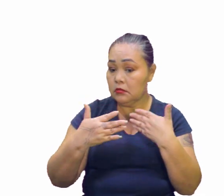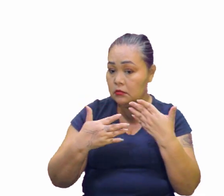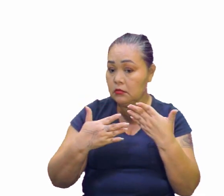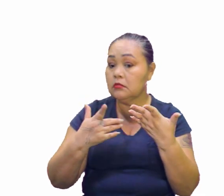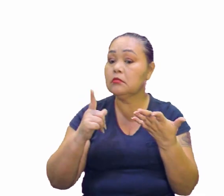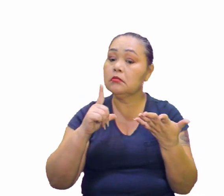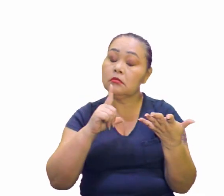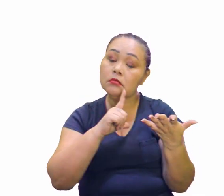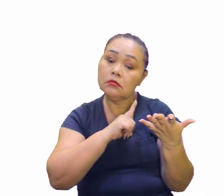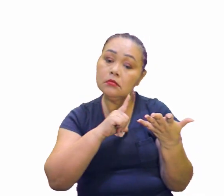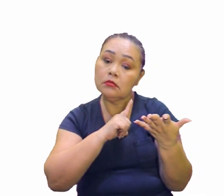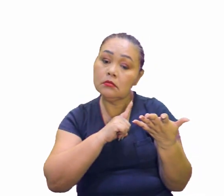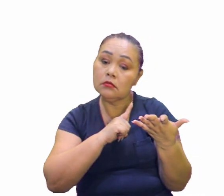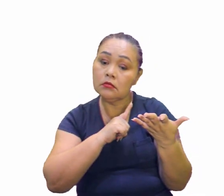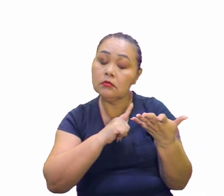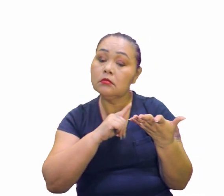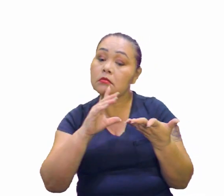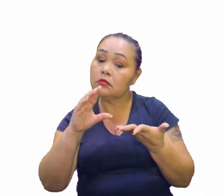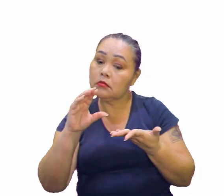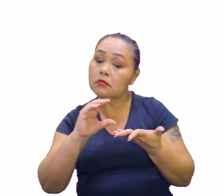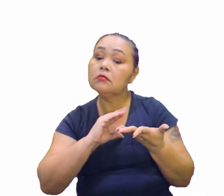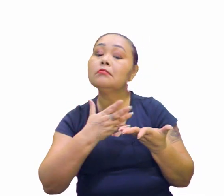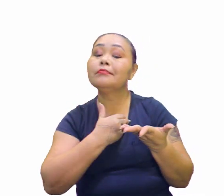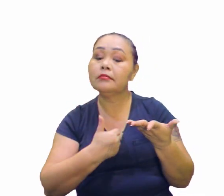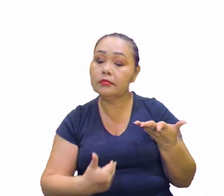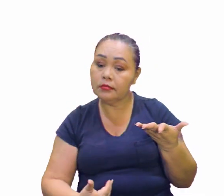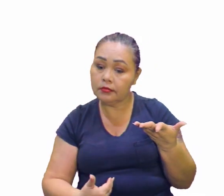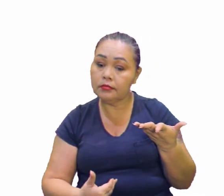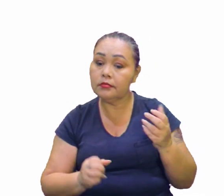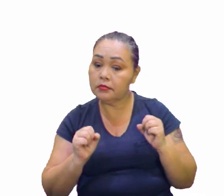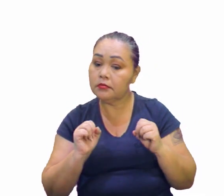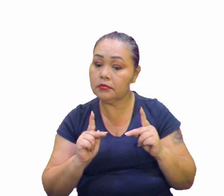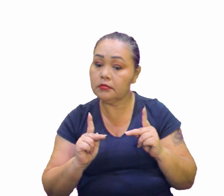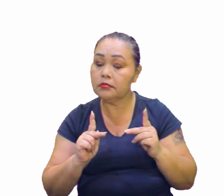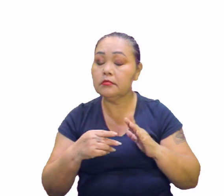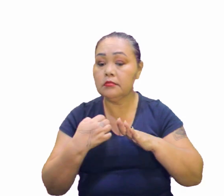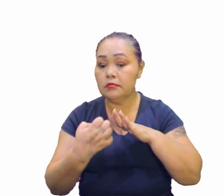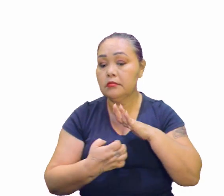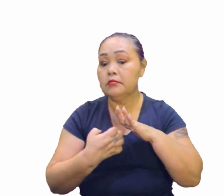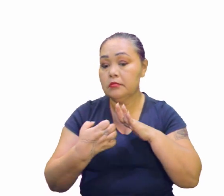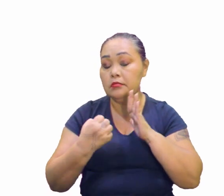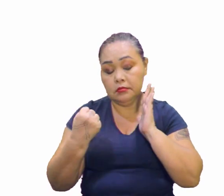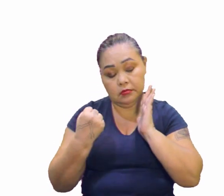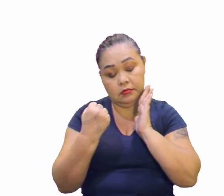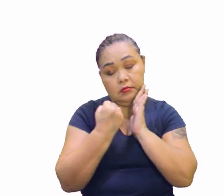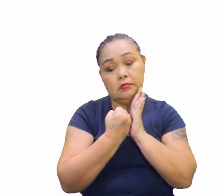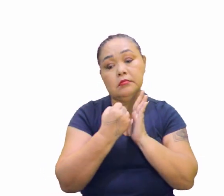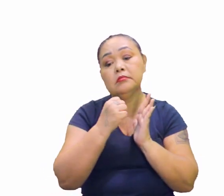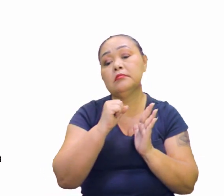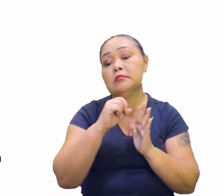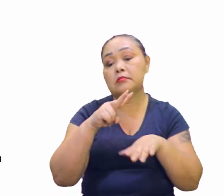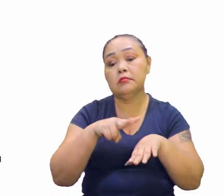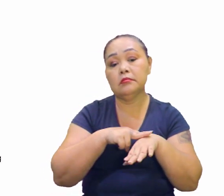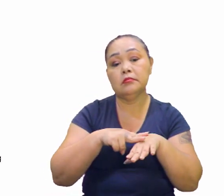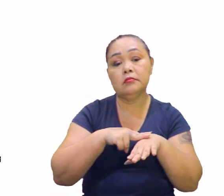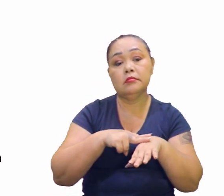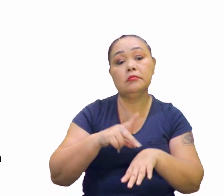a ter benefícios junto ao governo, ok? Essas empresas que têm o selo verde.